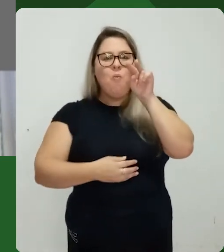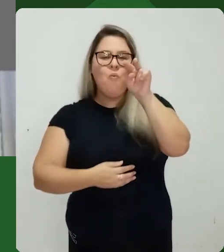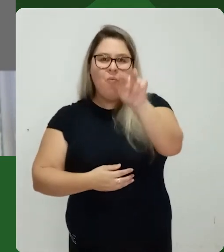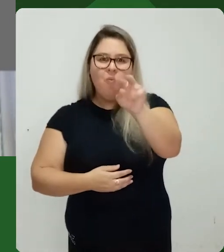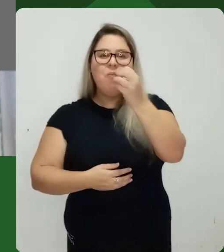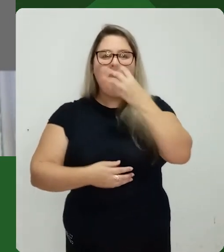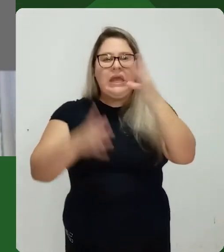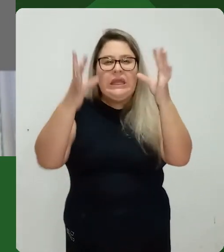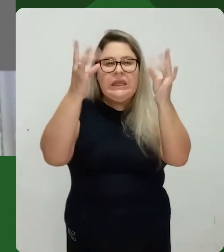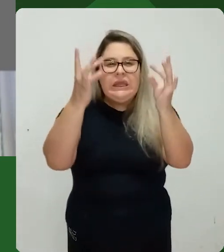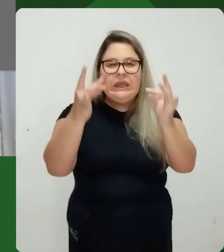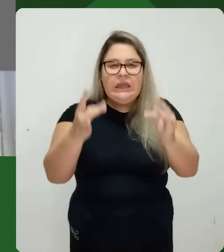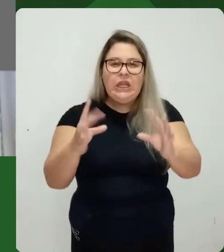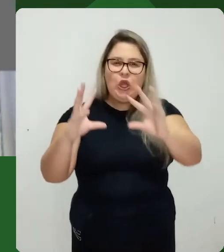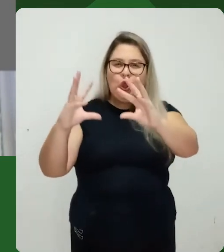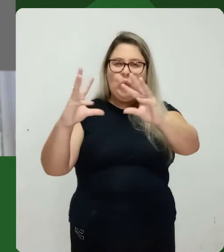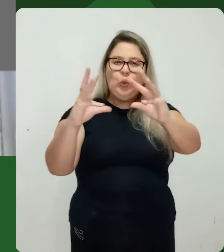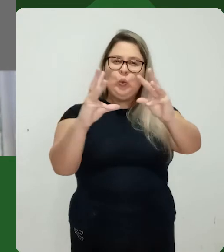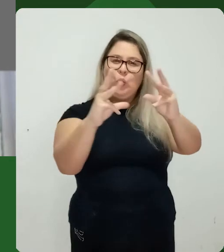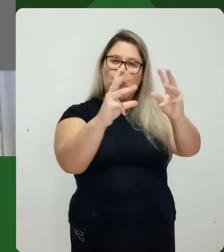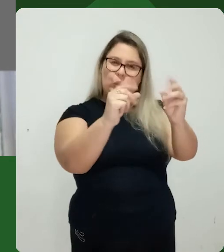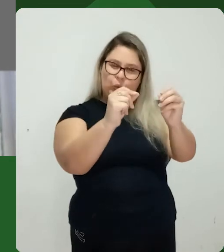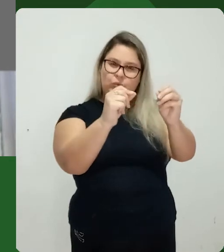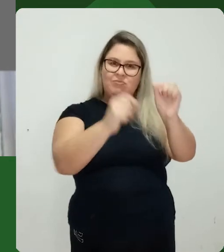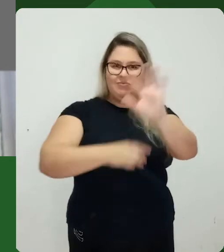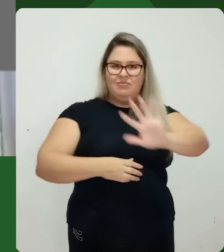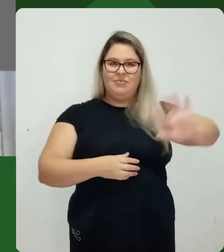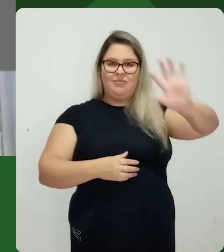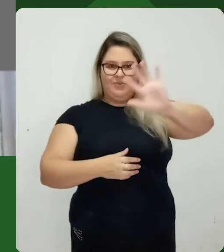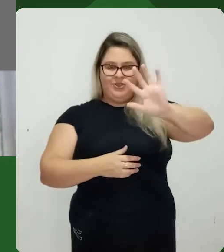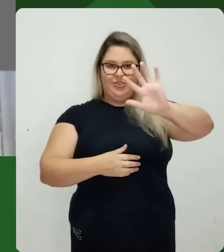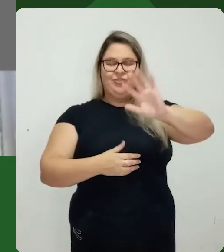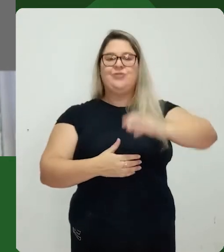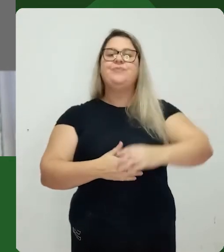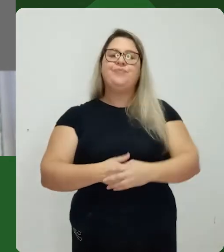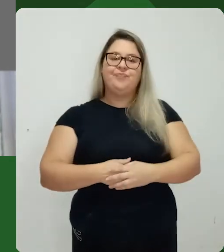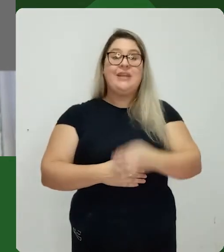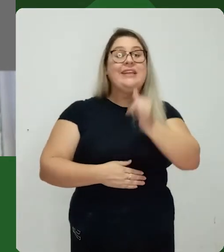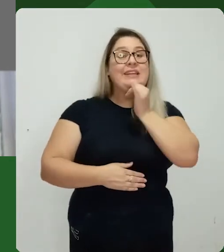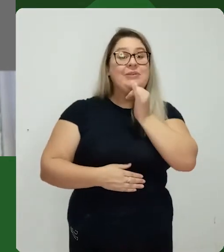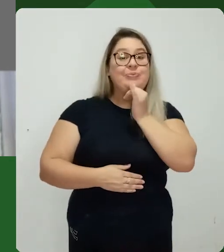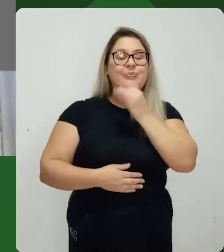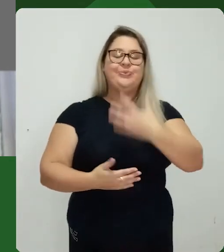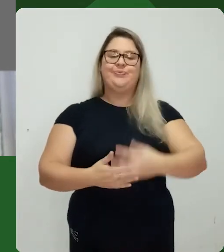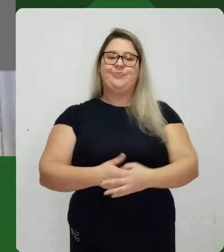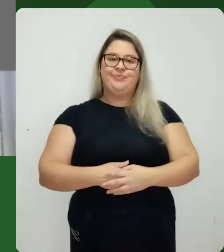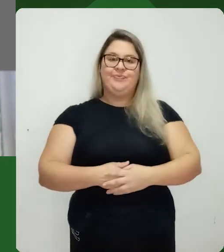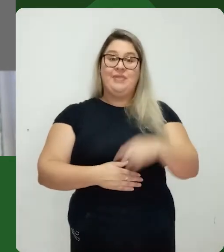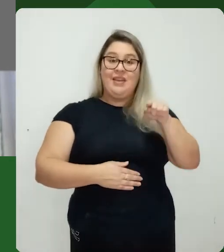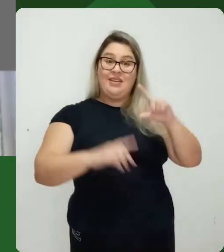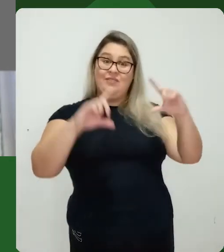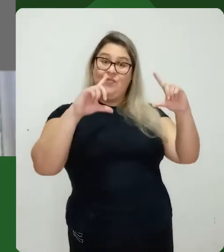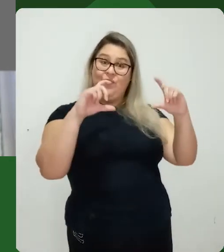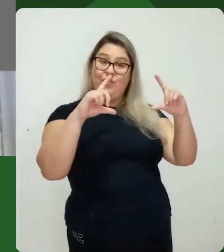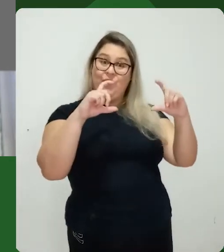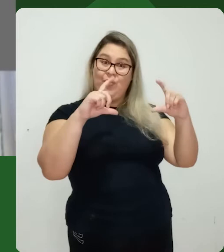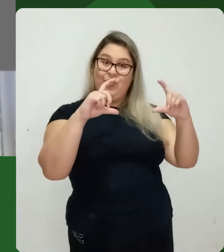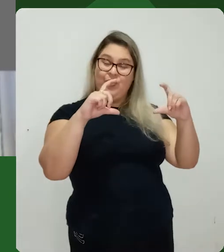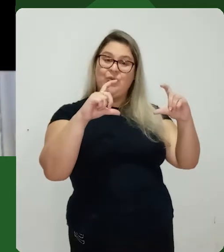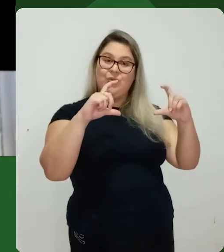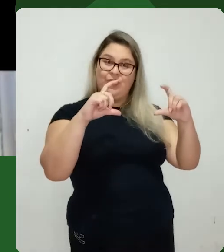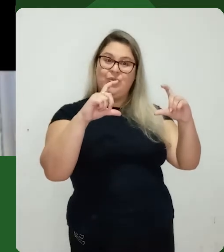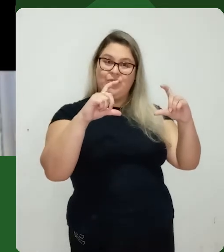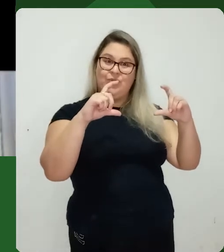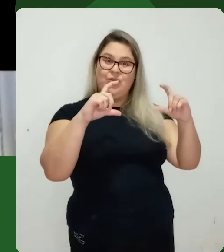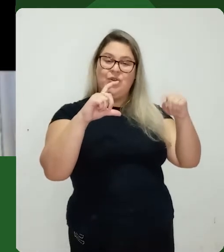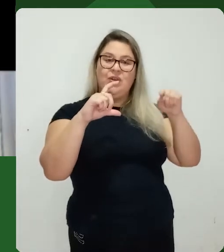compensação eu vou ter muita profundidade de campo. Eu consigo enxergar, eu consigo ver os detalhes de tudo que está ali na minha imagem. Vamos